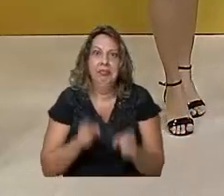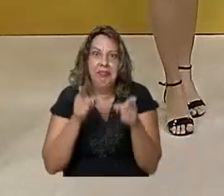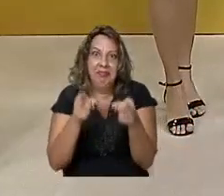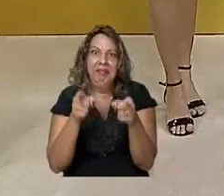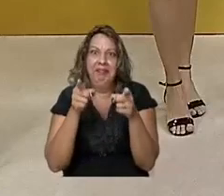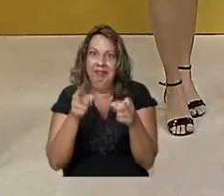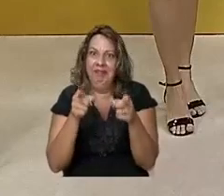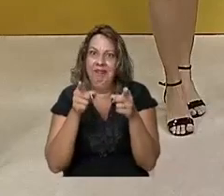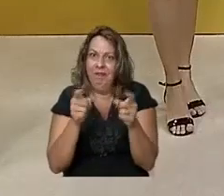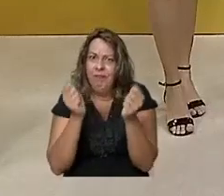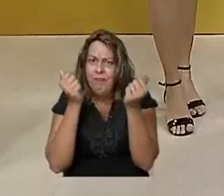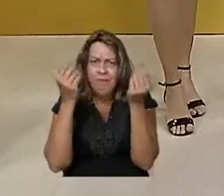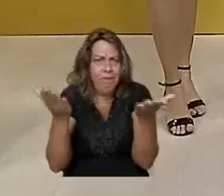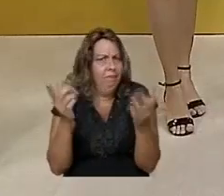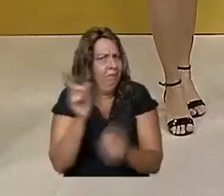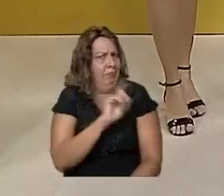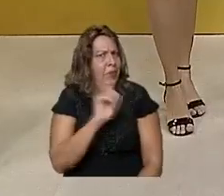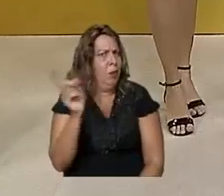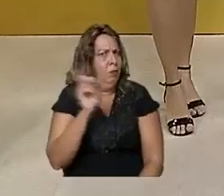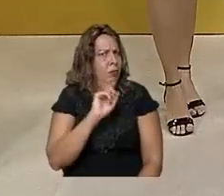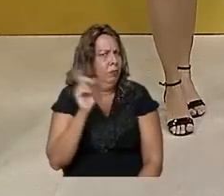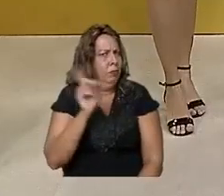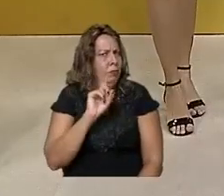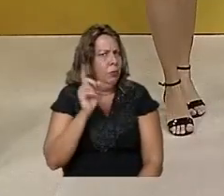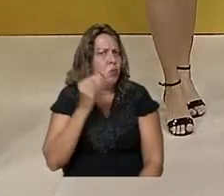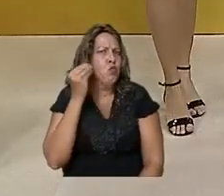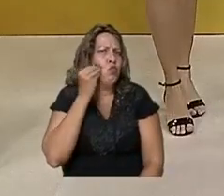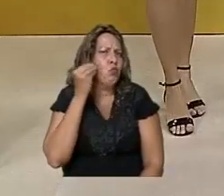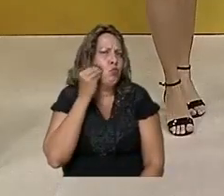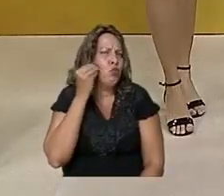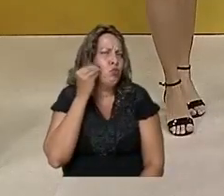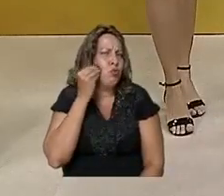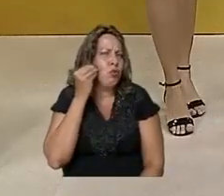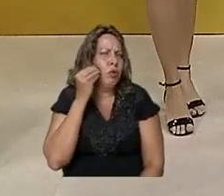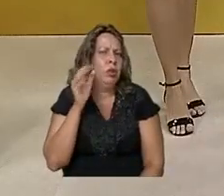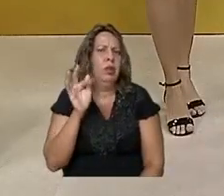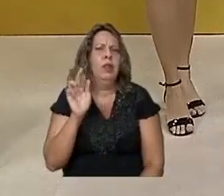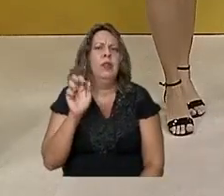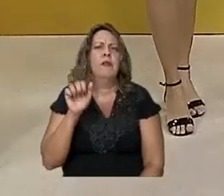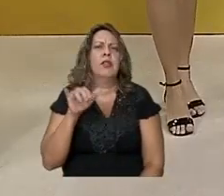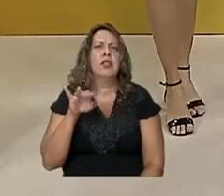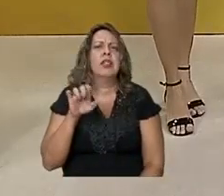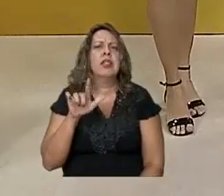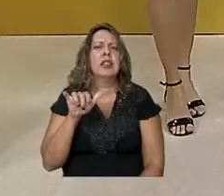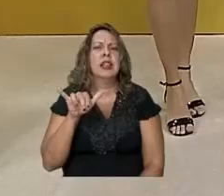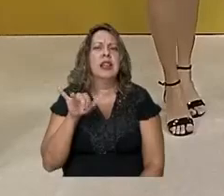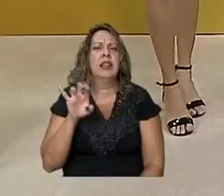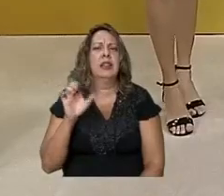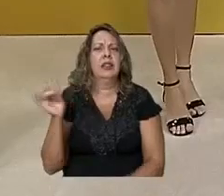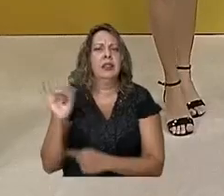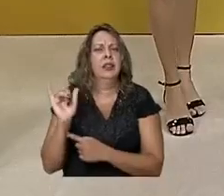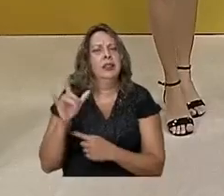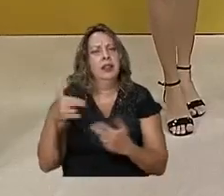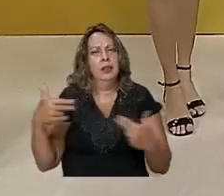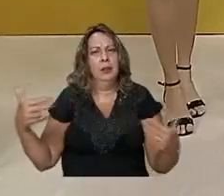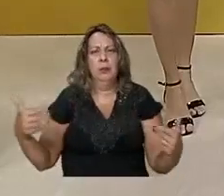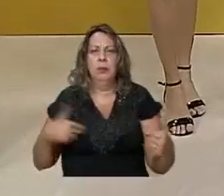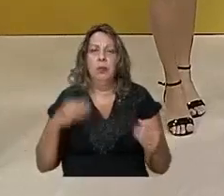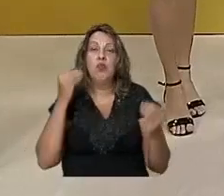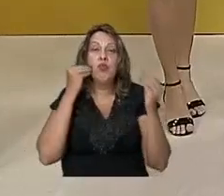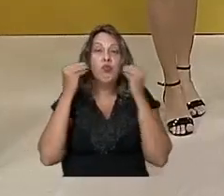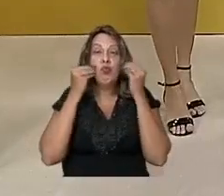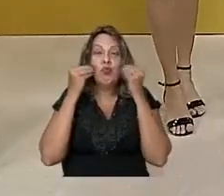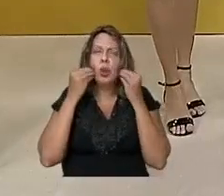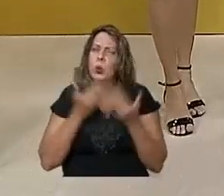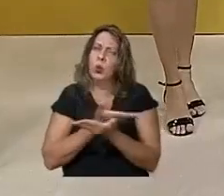Olha, e não fique de fora dessa, tá? Mandar um beijo pra Francis Lyne, que já marcou a gente aqui no Instagram. Beijo pra todo mundo, não só pra